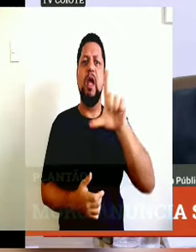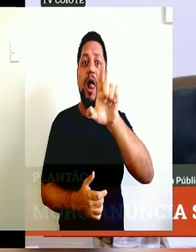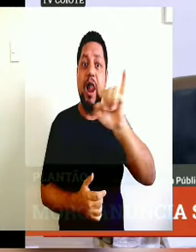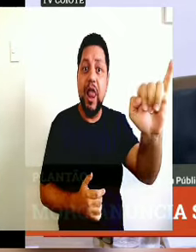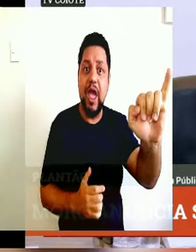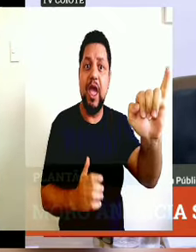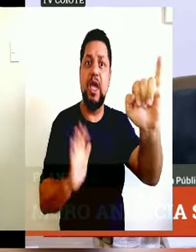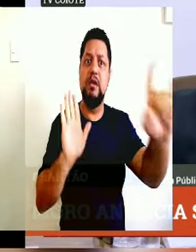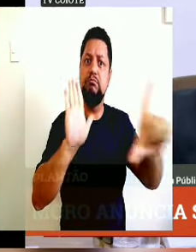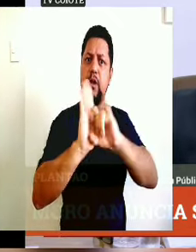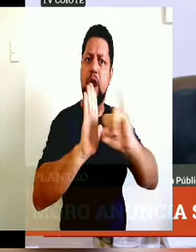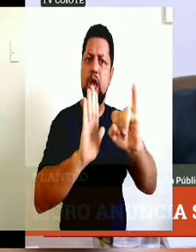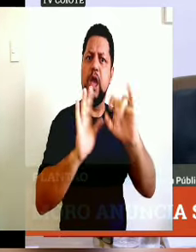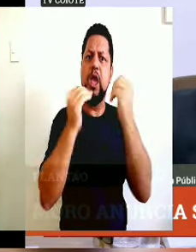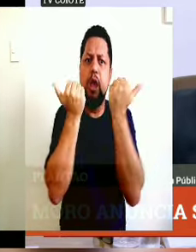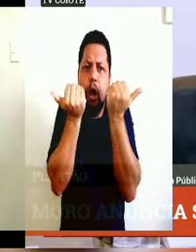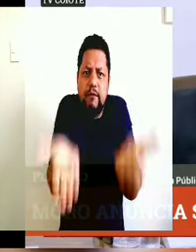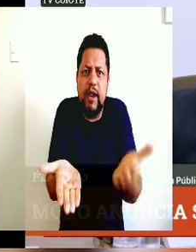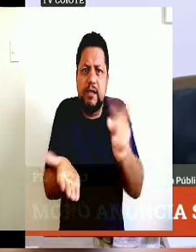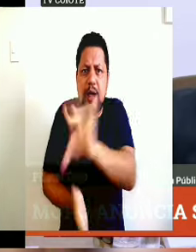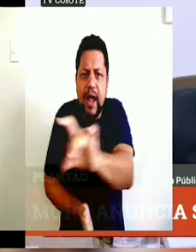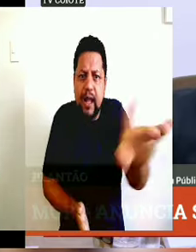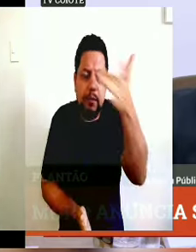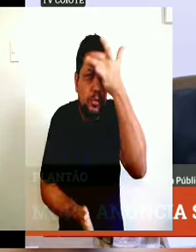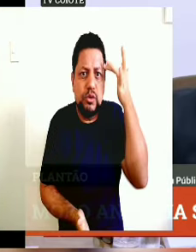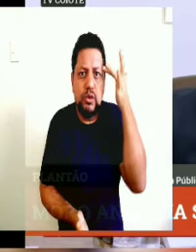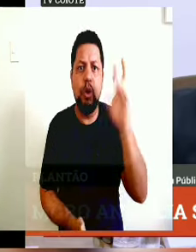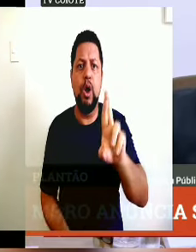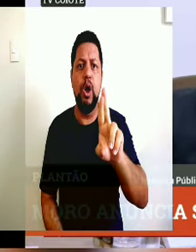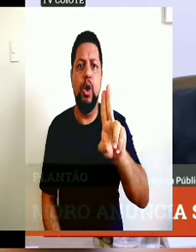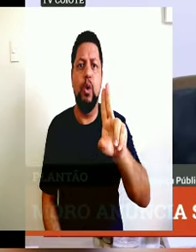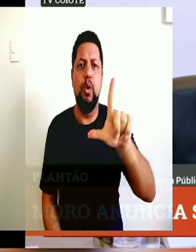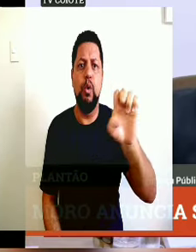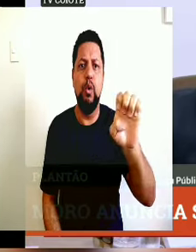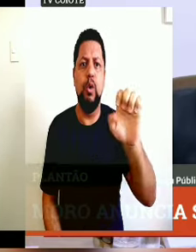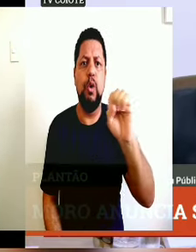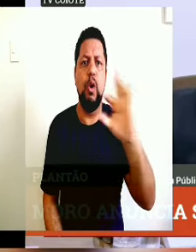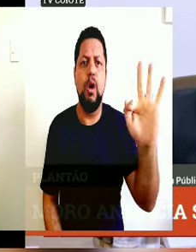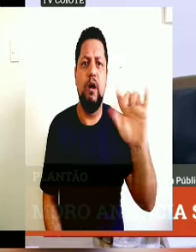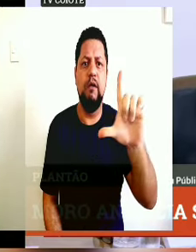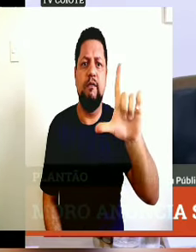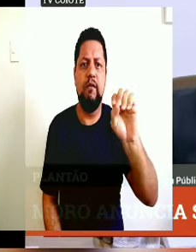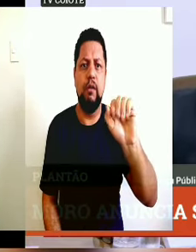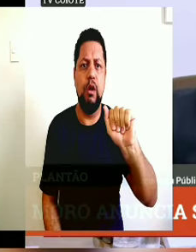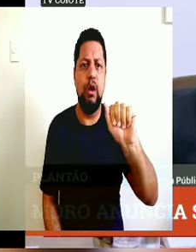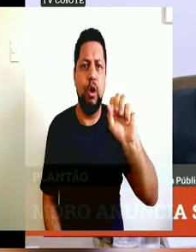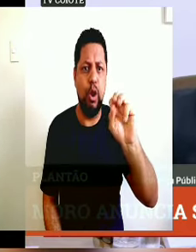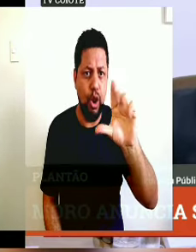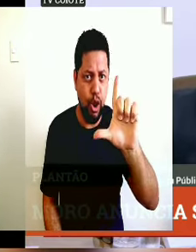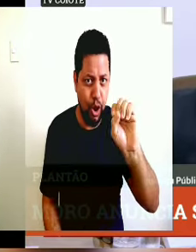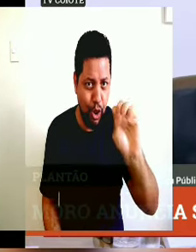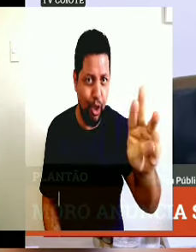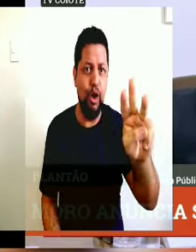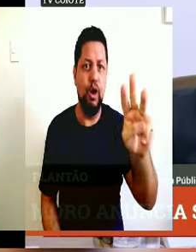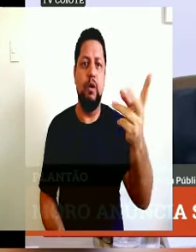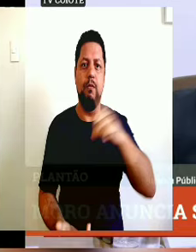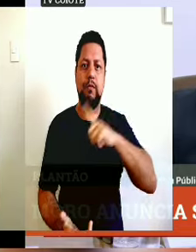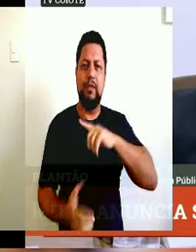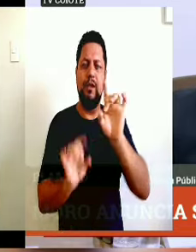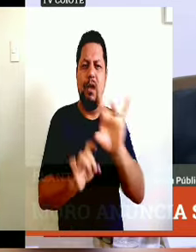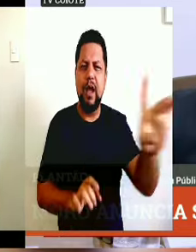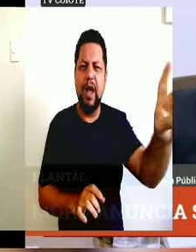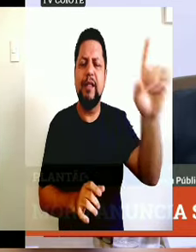autonomia das instituições de controle e de investigação. Lembrando aqui